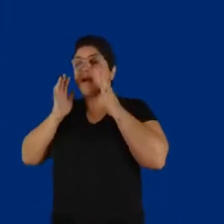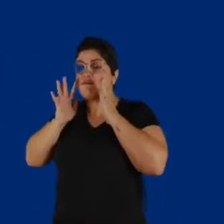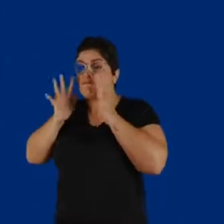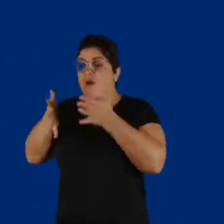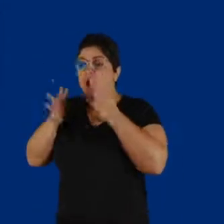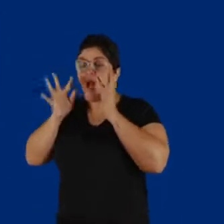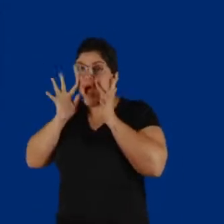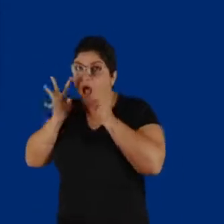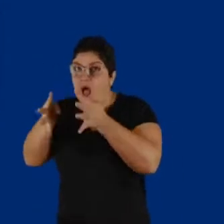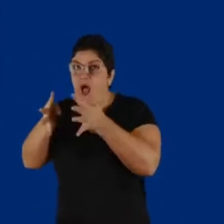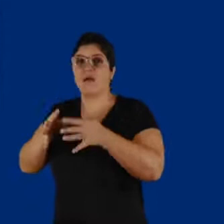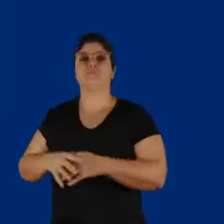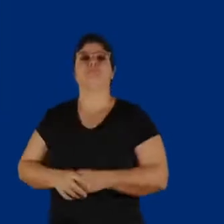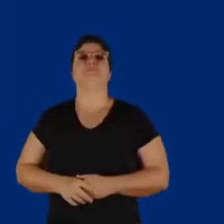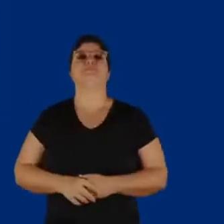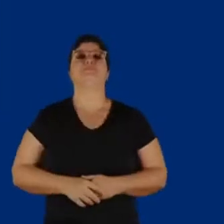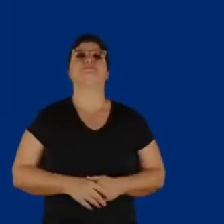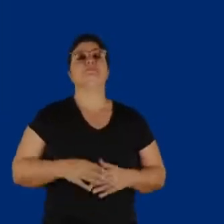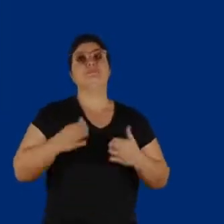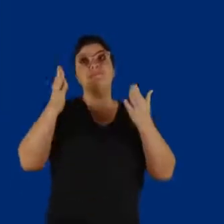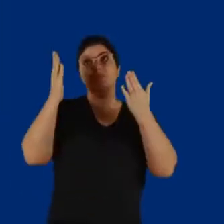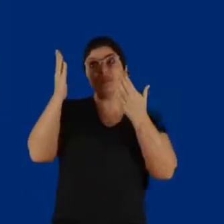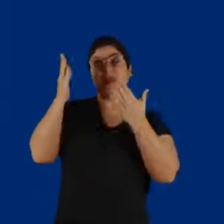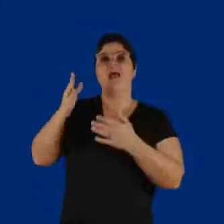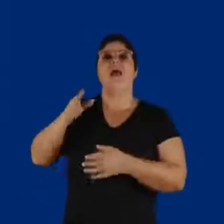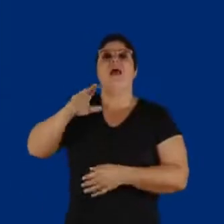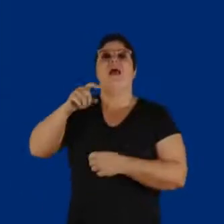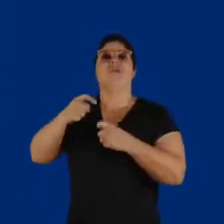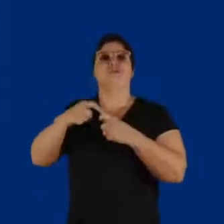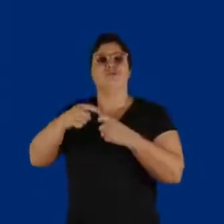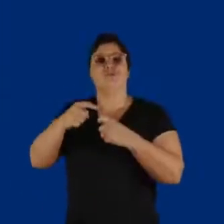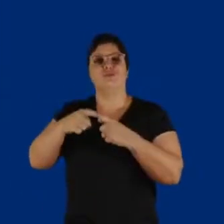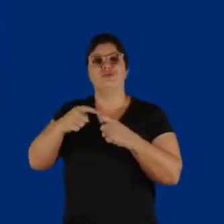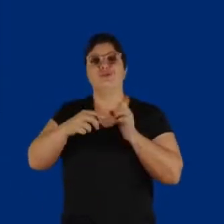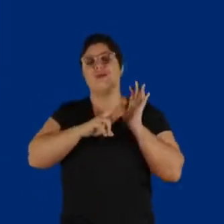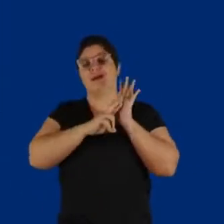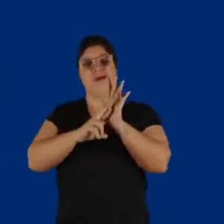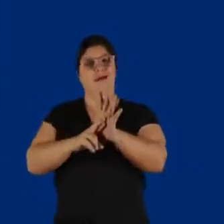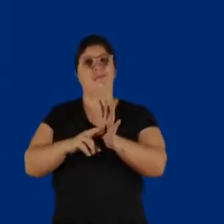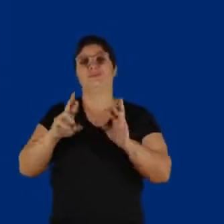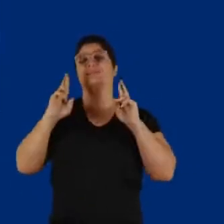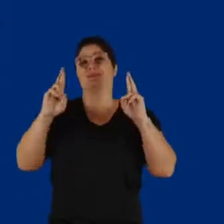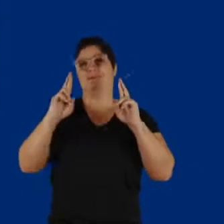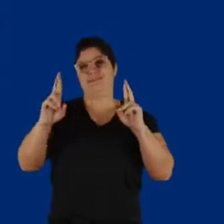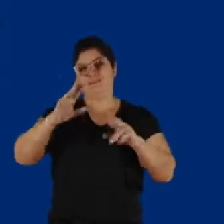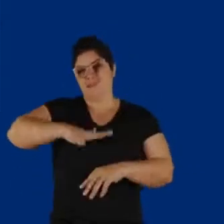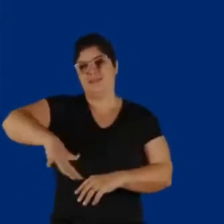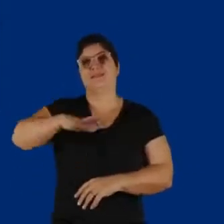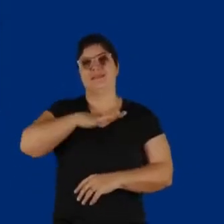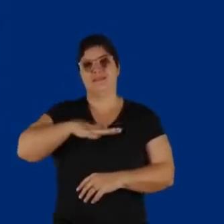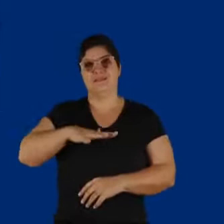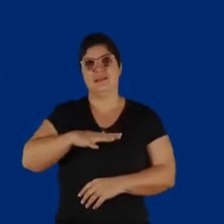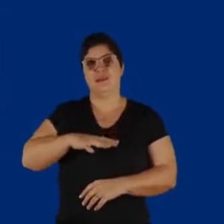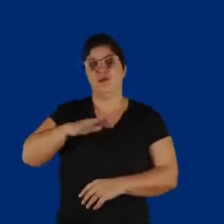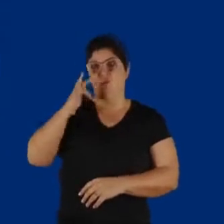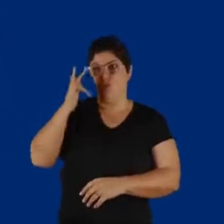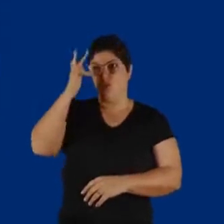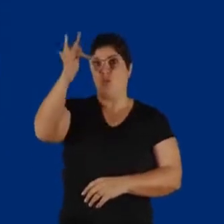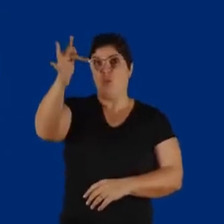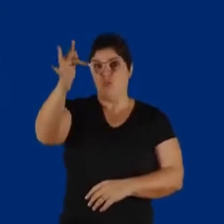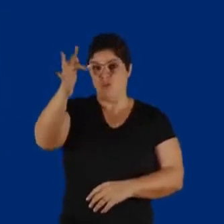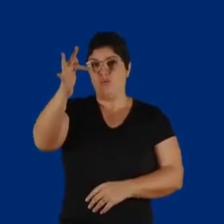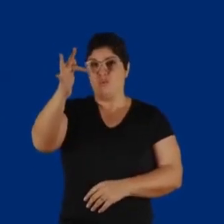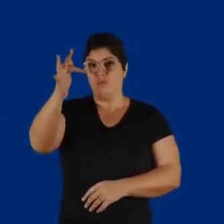uma esperança nesse campo, né? Representa uma tendência que, com certeza, no futuro vai ser muito